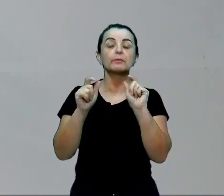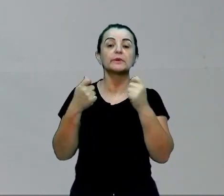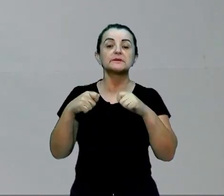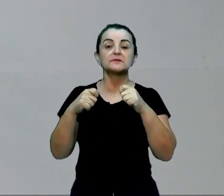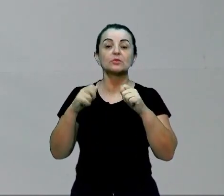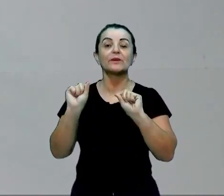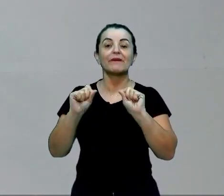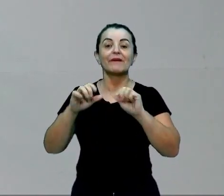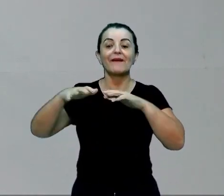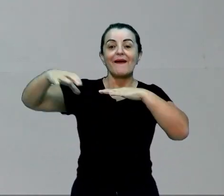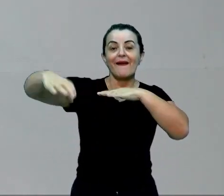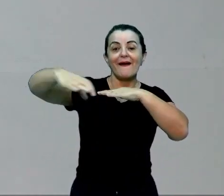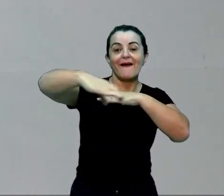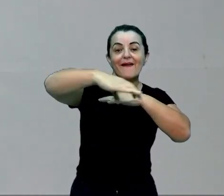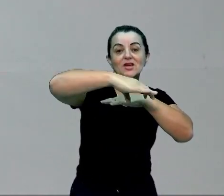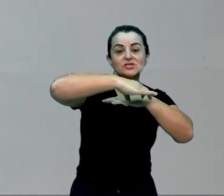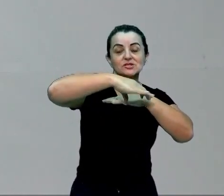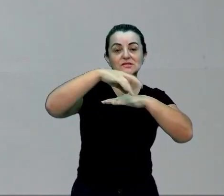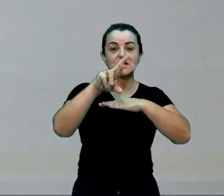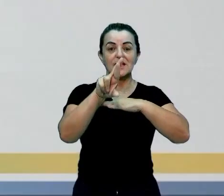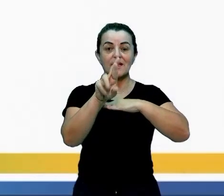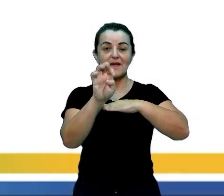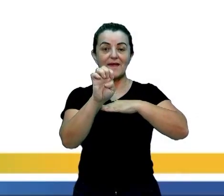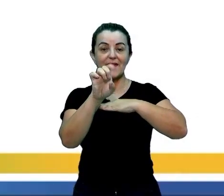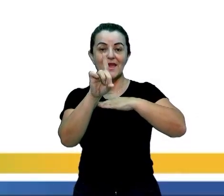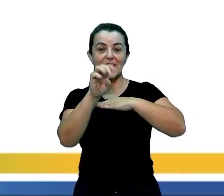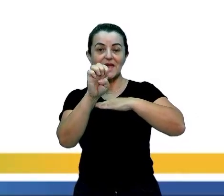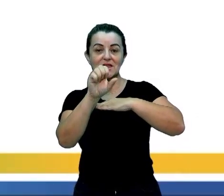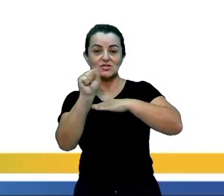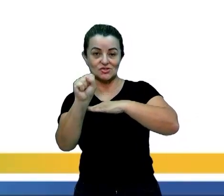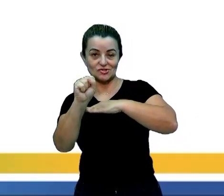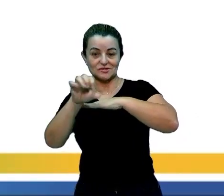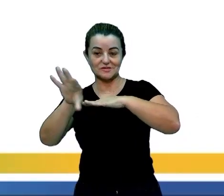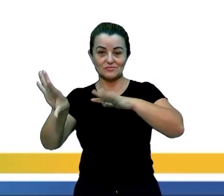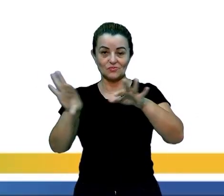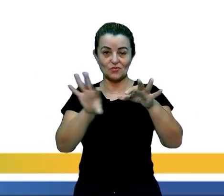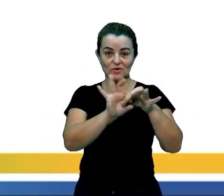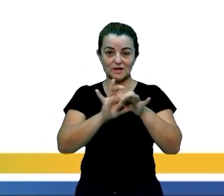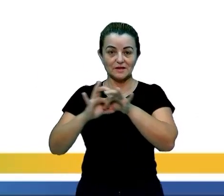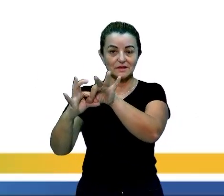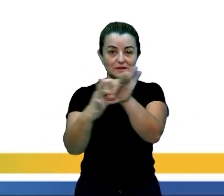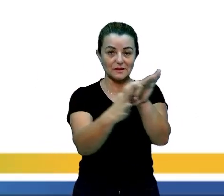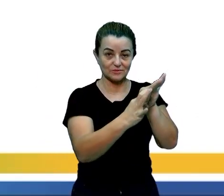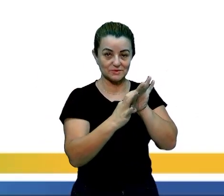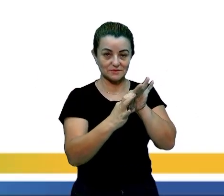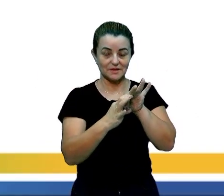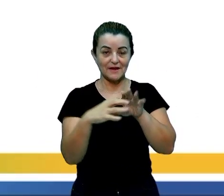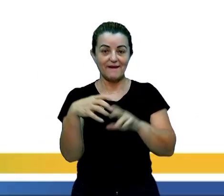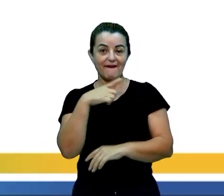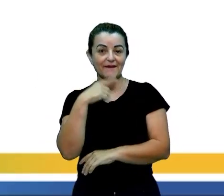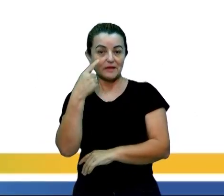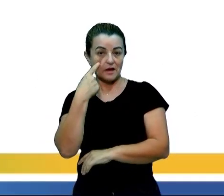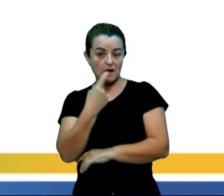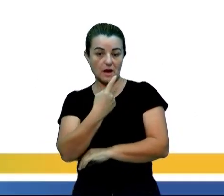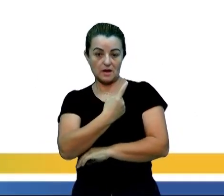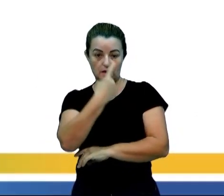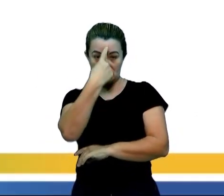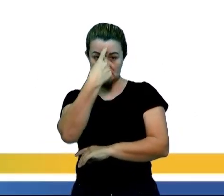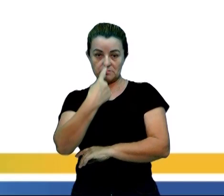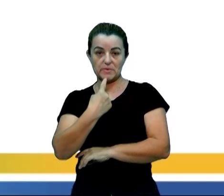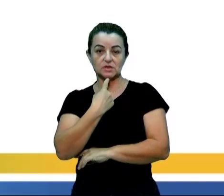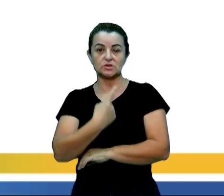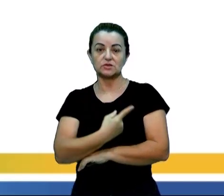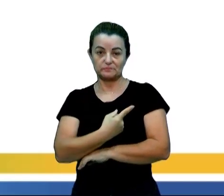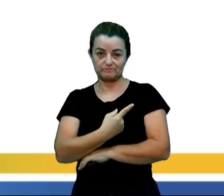das redes. Aí a gente já passa para o nosso slide, né, que tem aí as nossas imagens a respeito do que o Milton Santos